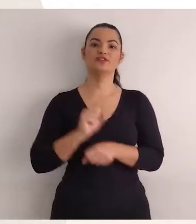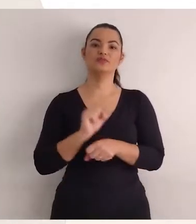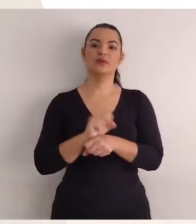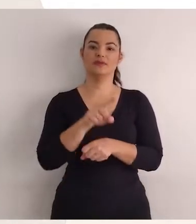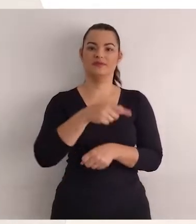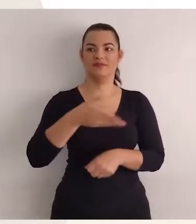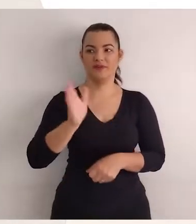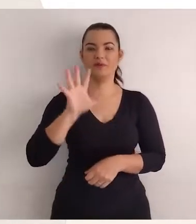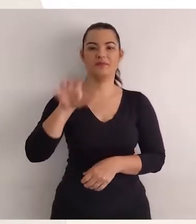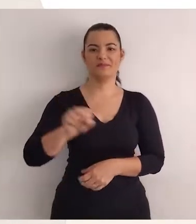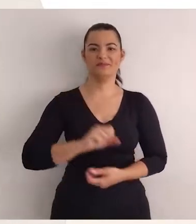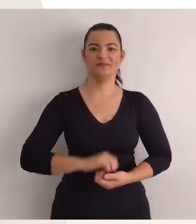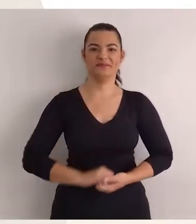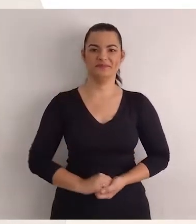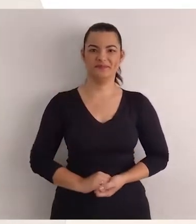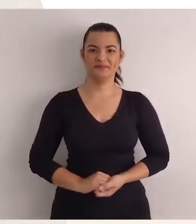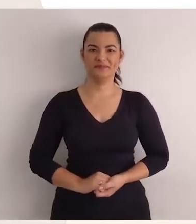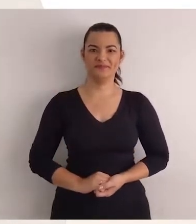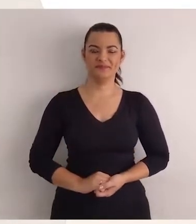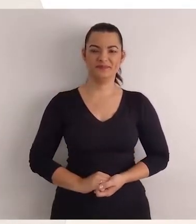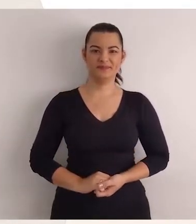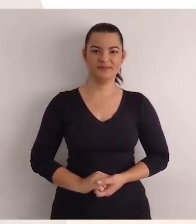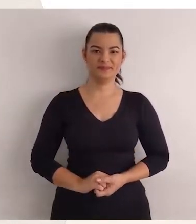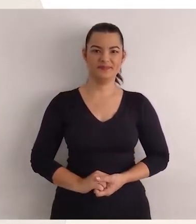você pegar.